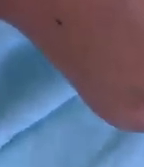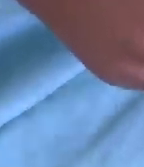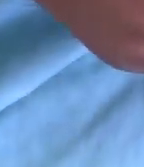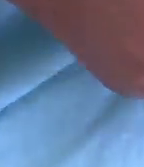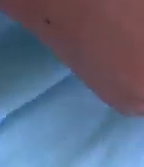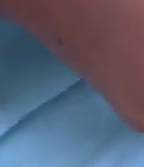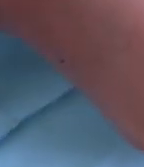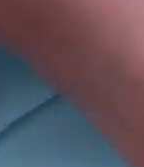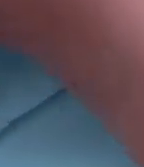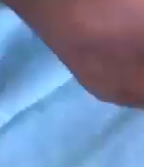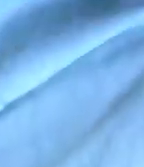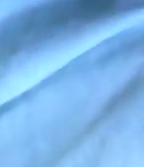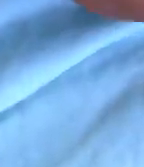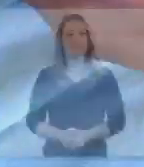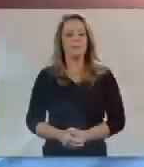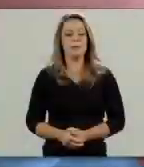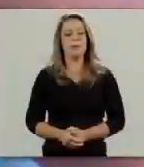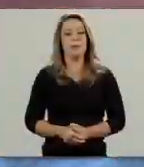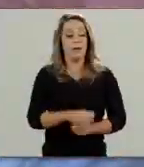diversidade.